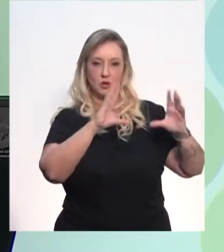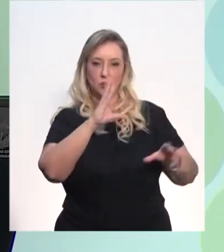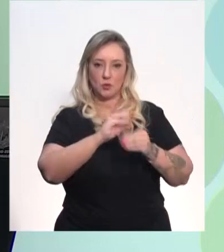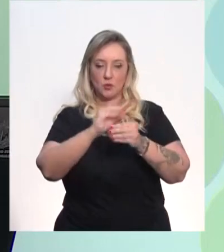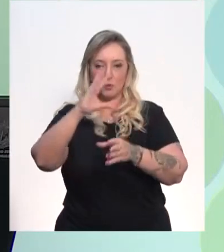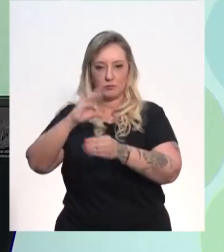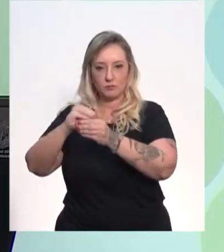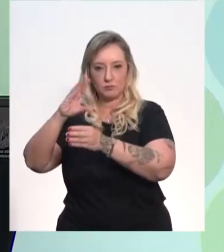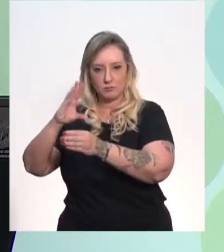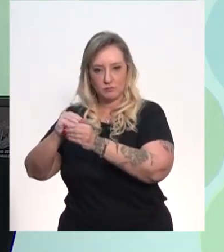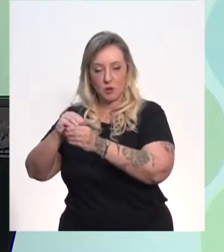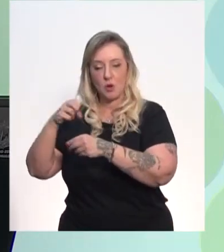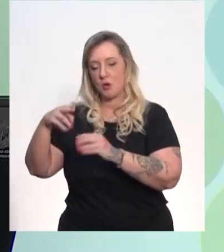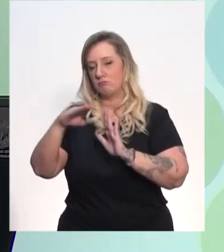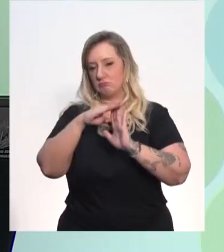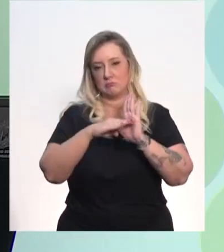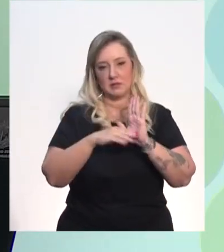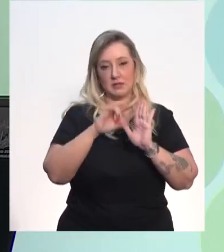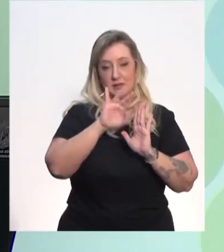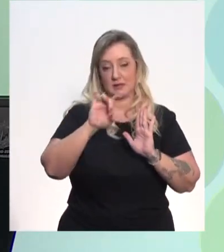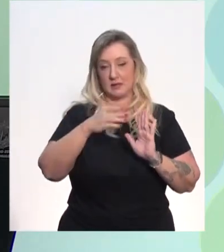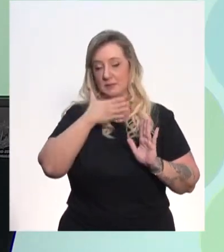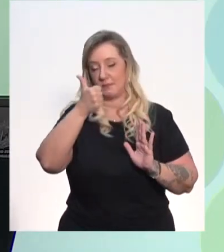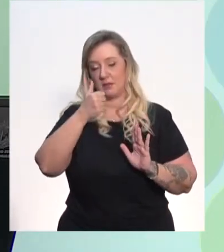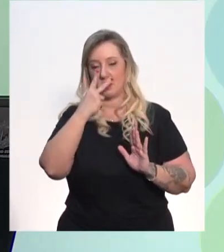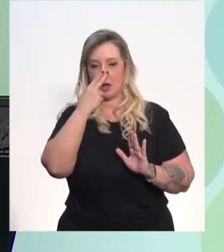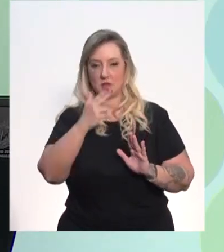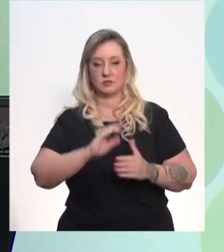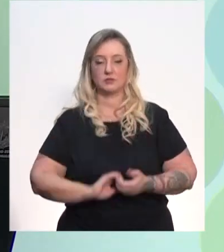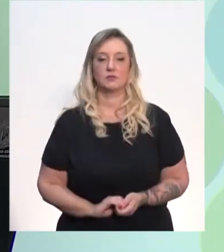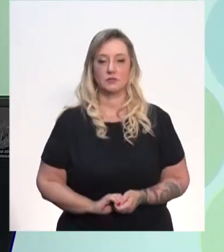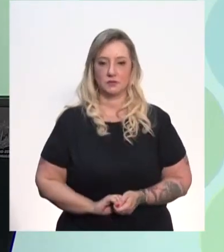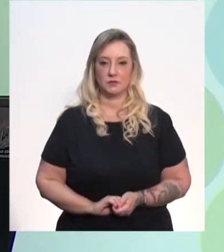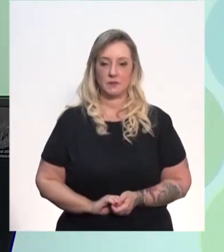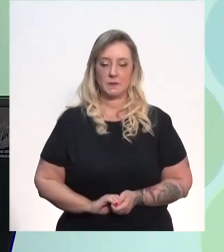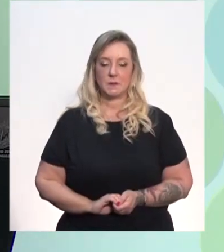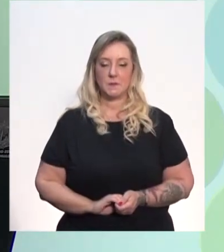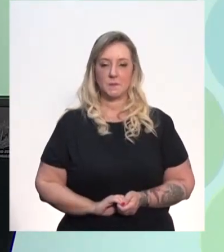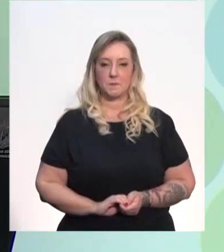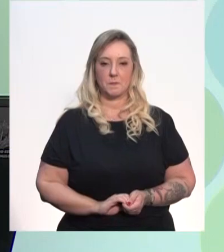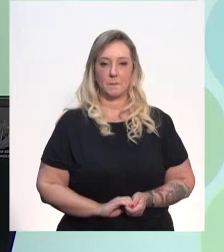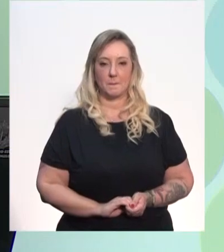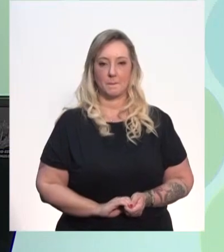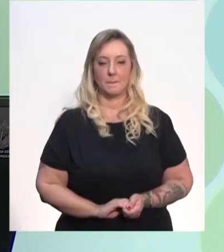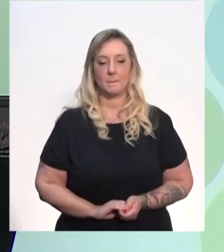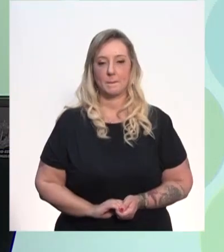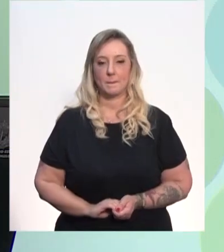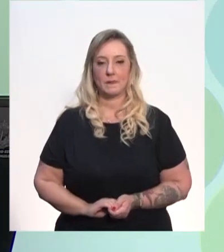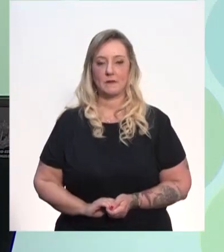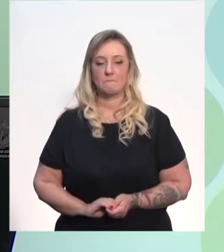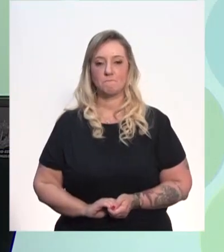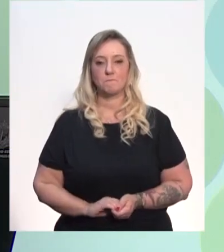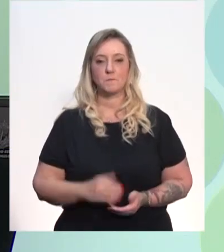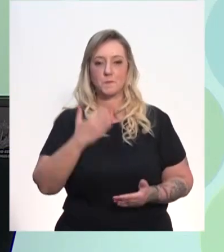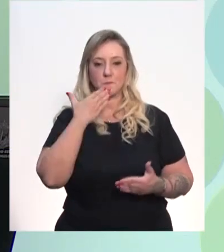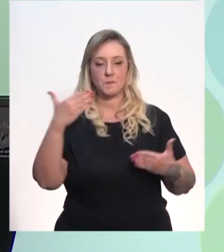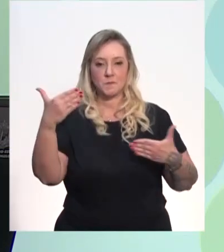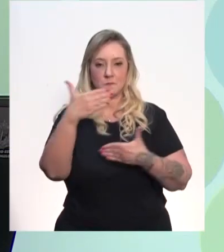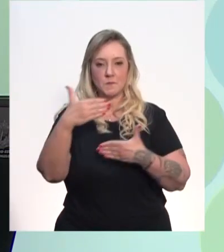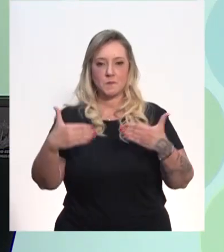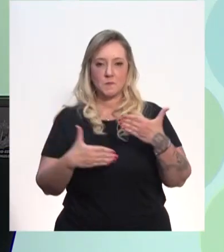uma olhada lá, vocês vão ver que é uma quantidade grande de pautas, e elas podem ser agrupadas